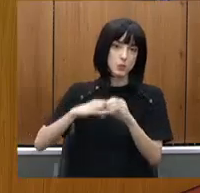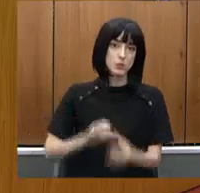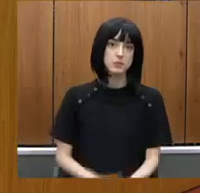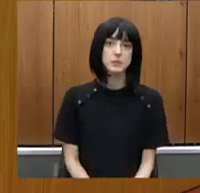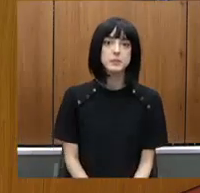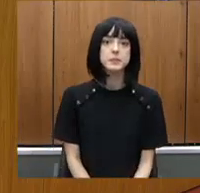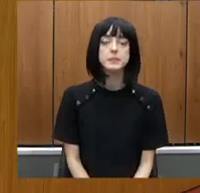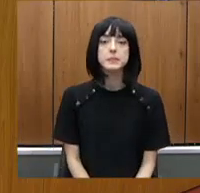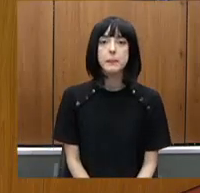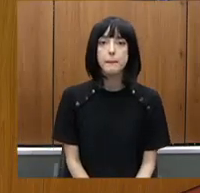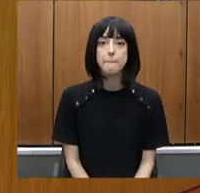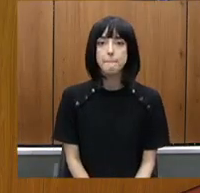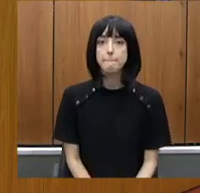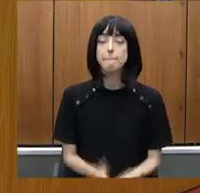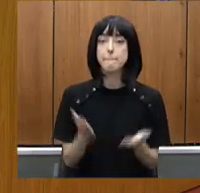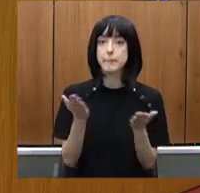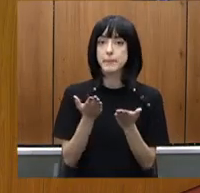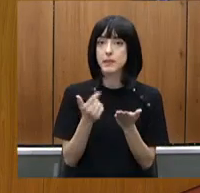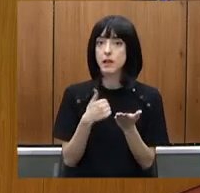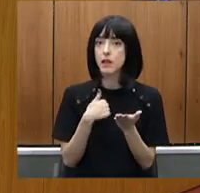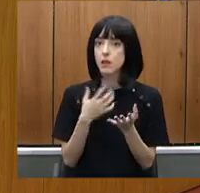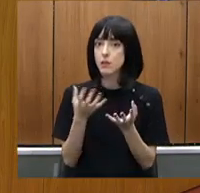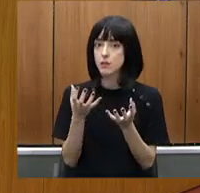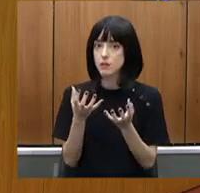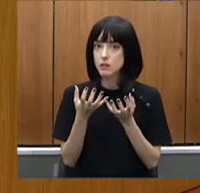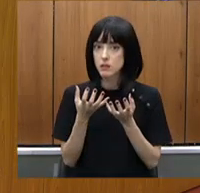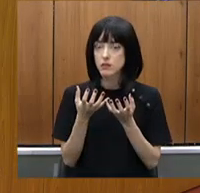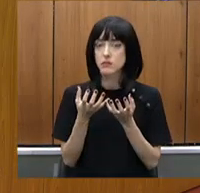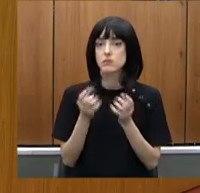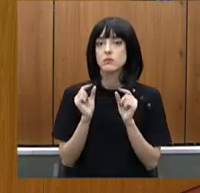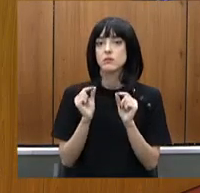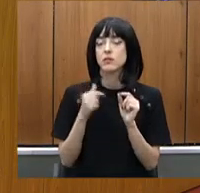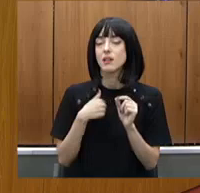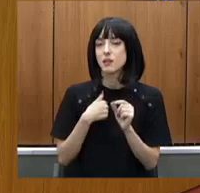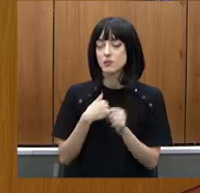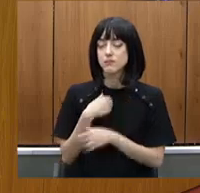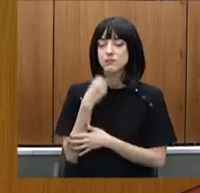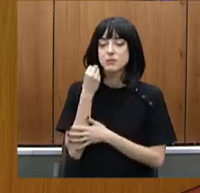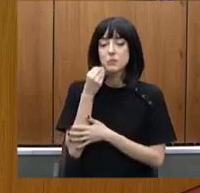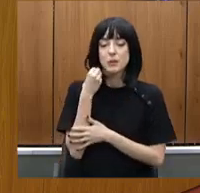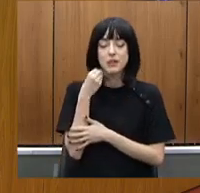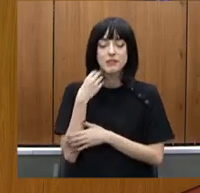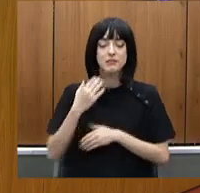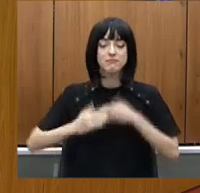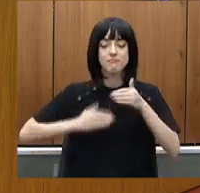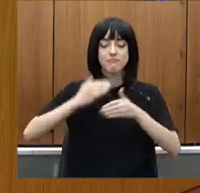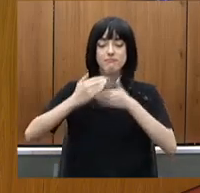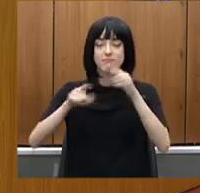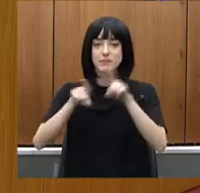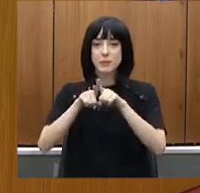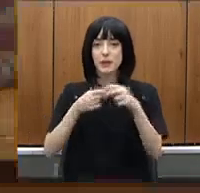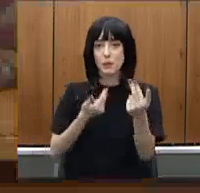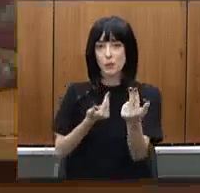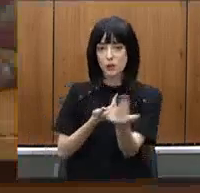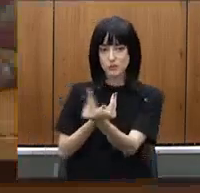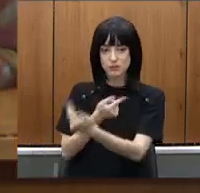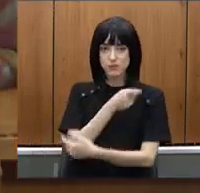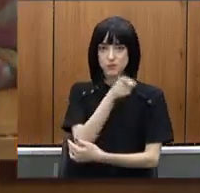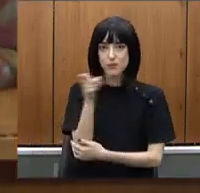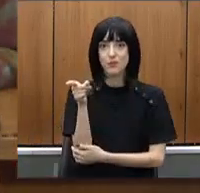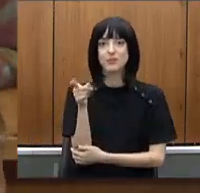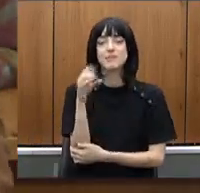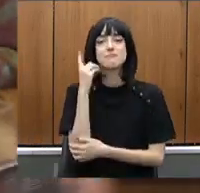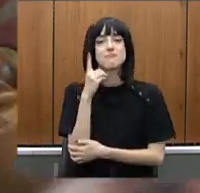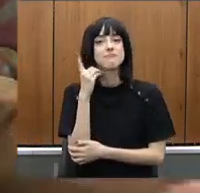os senhores aqui a gente também vai não é só os senhores vão ficando experiente não né eu também vou ficando né E nós viemos aqui com o sufoco muito grande